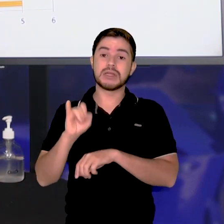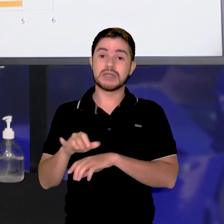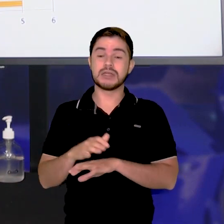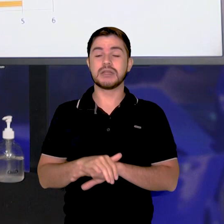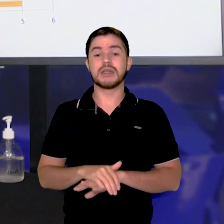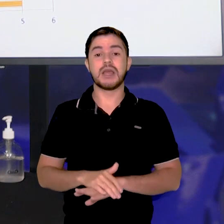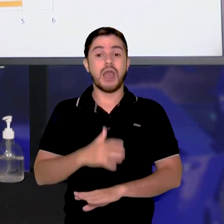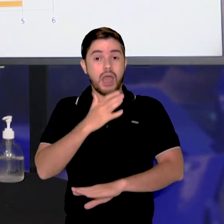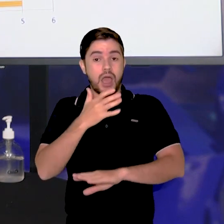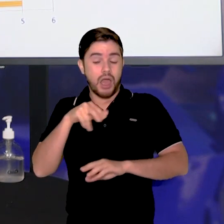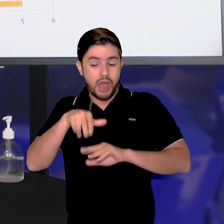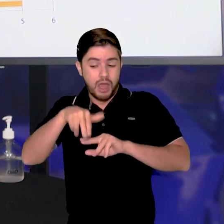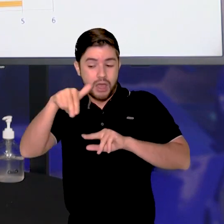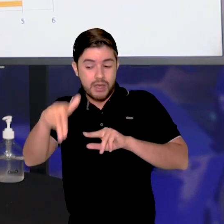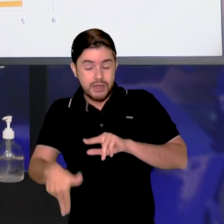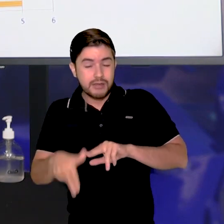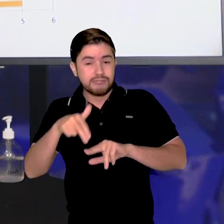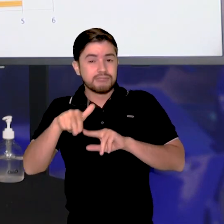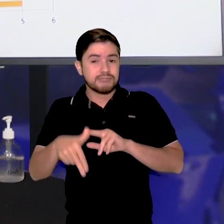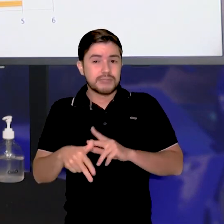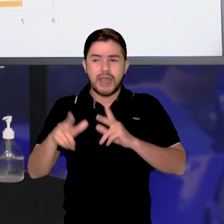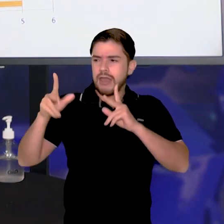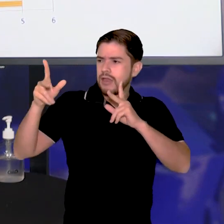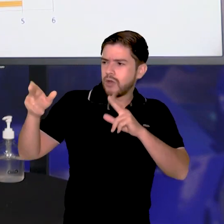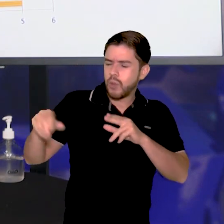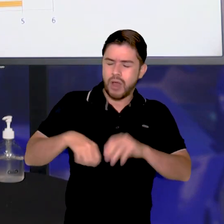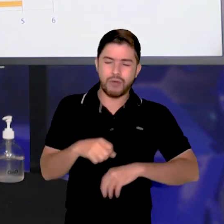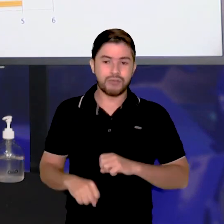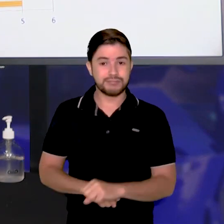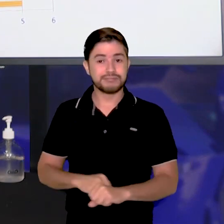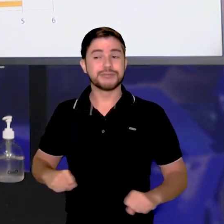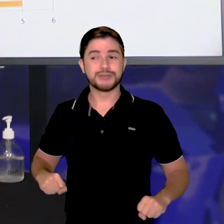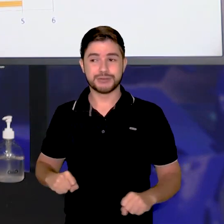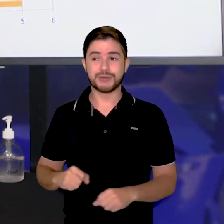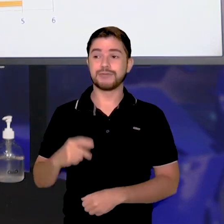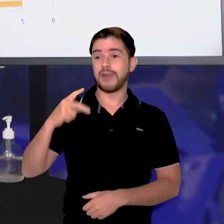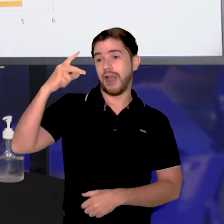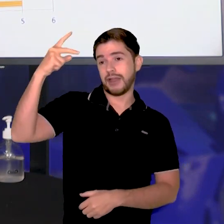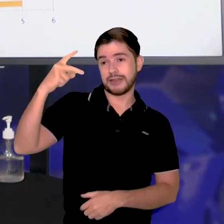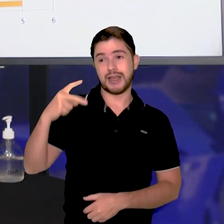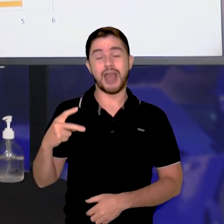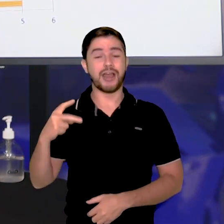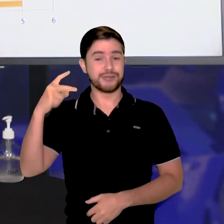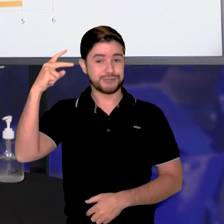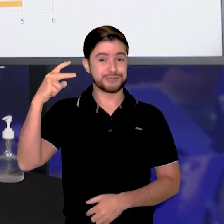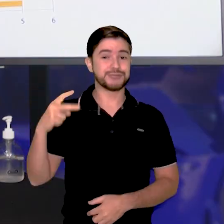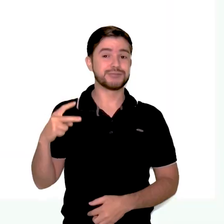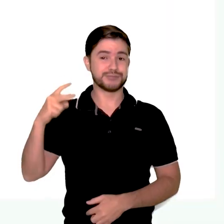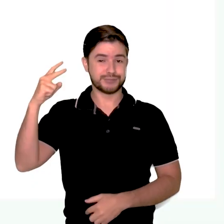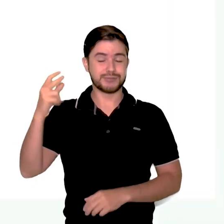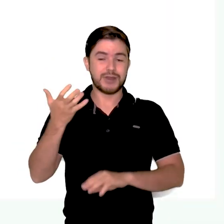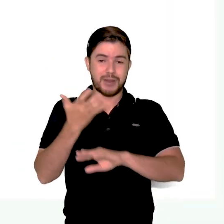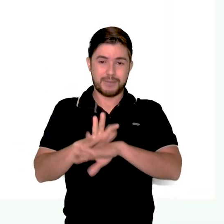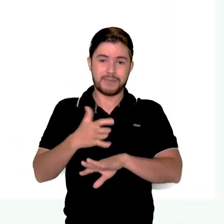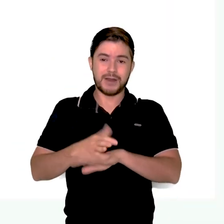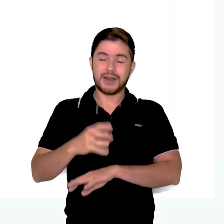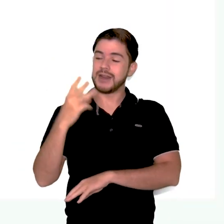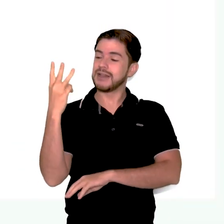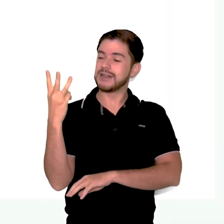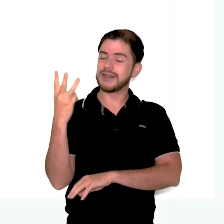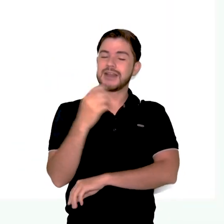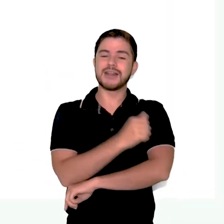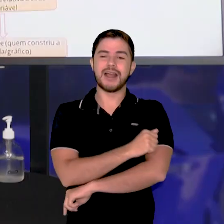natação coincide com a atividade judô. Então, respectivamente, as duas atividades são praticadas por 3